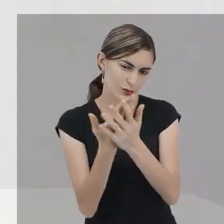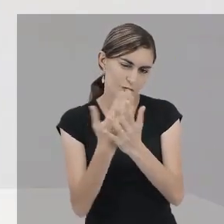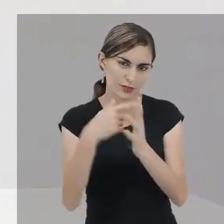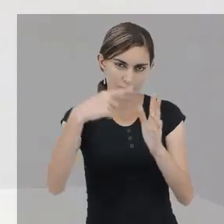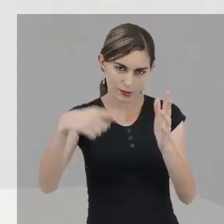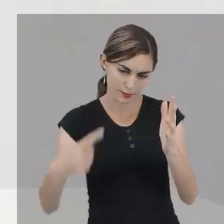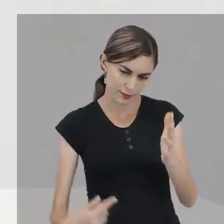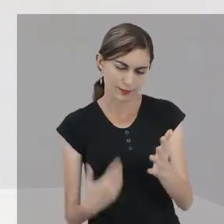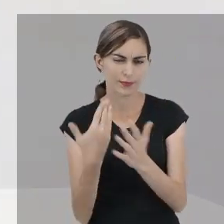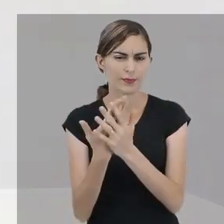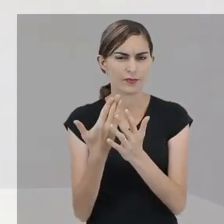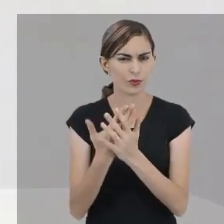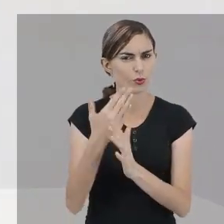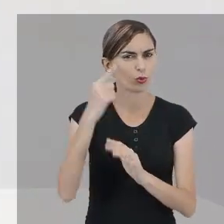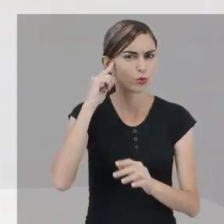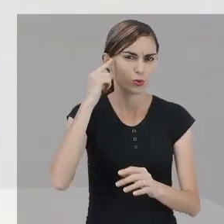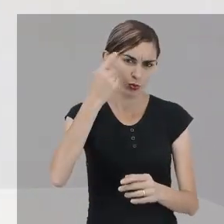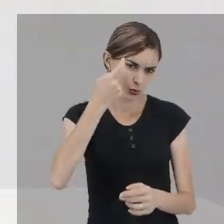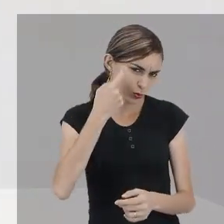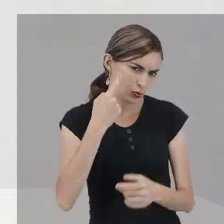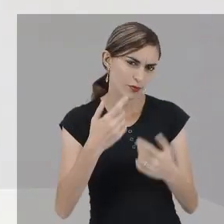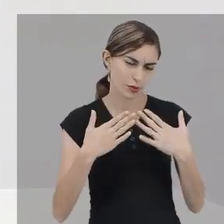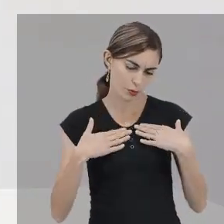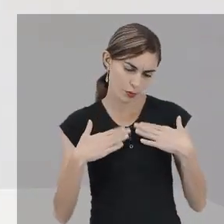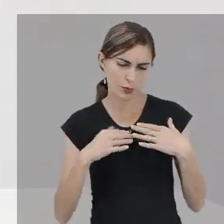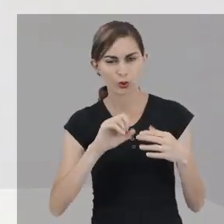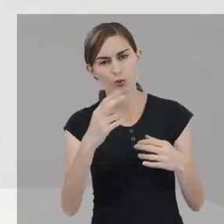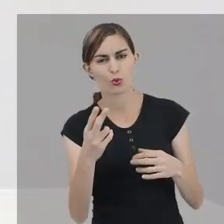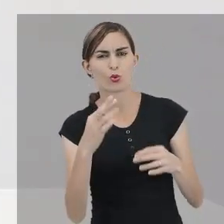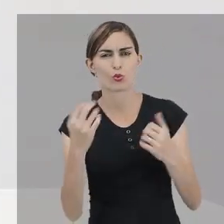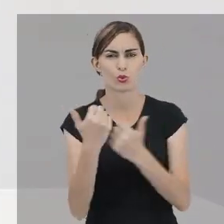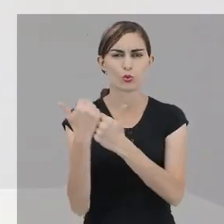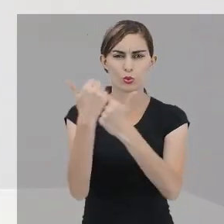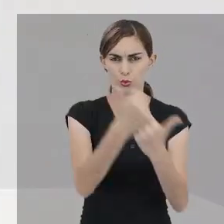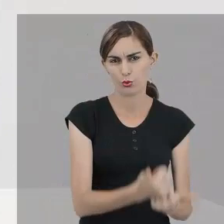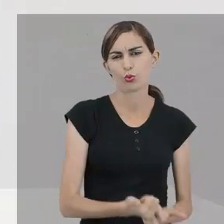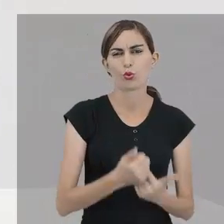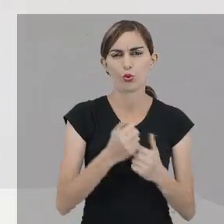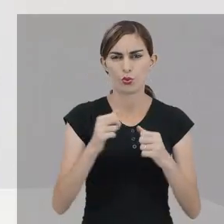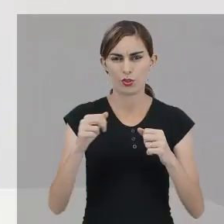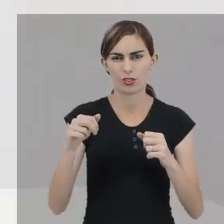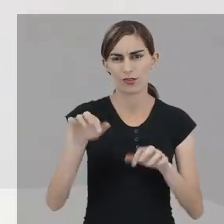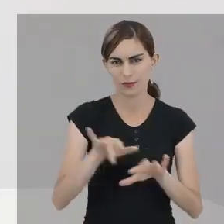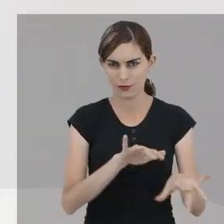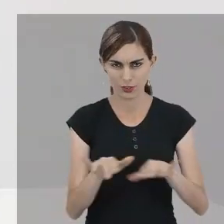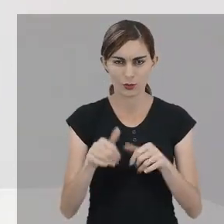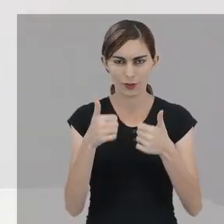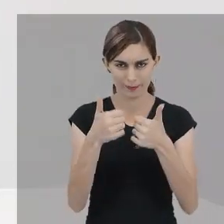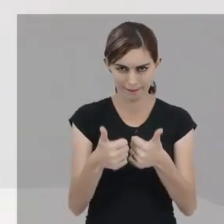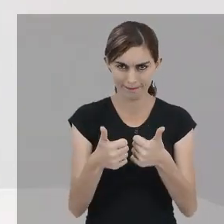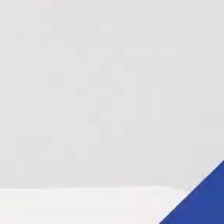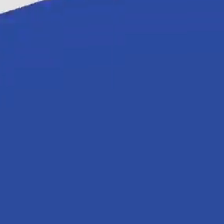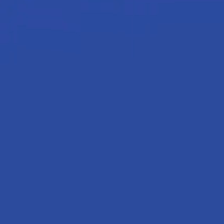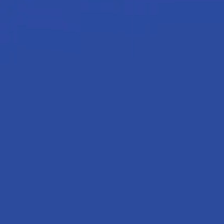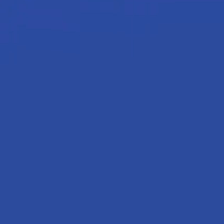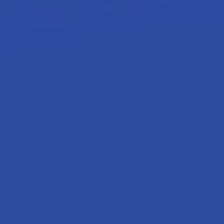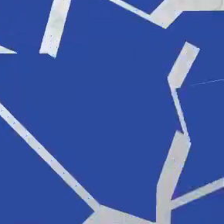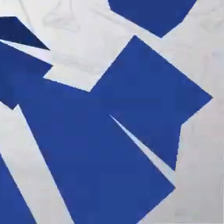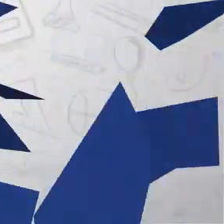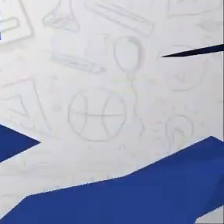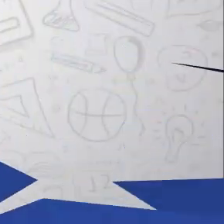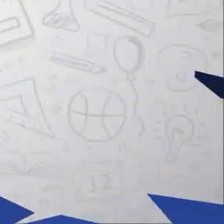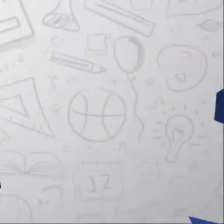pelo caderno de estudos, tirem todas as dúvidas comigo ou com os tutores virtuais e vamos lá!